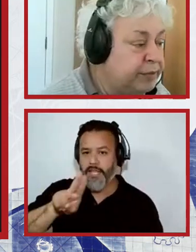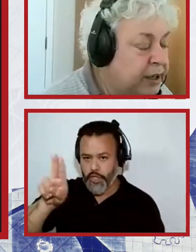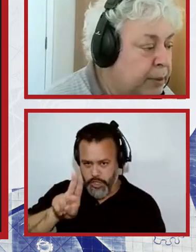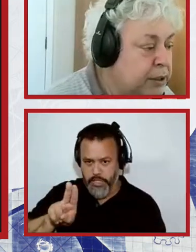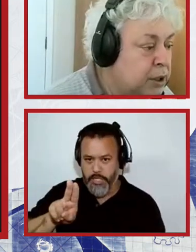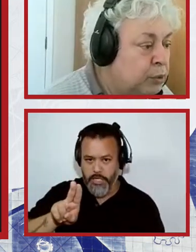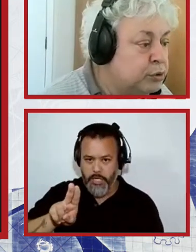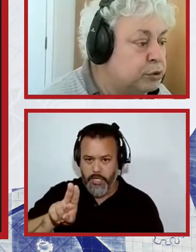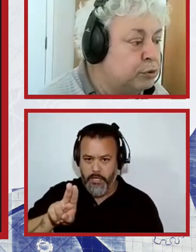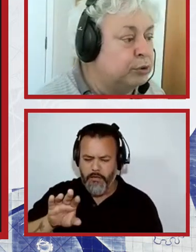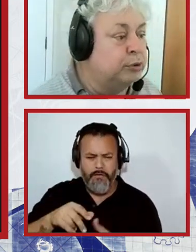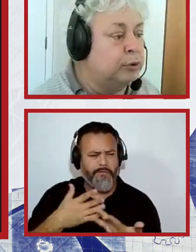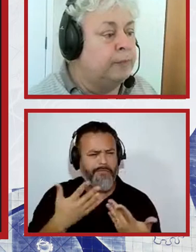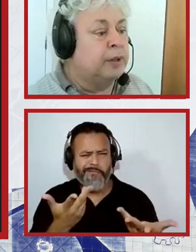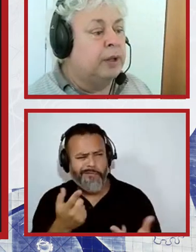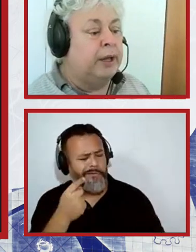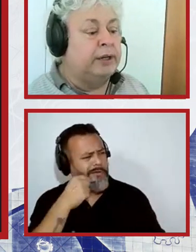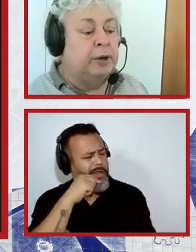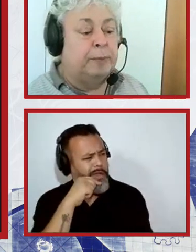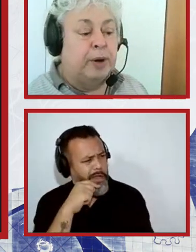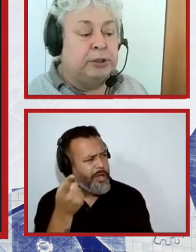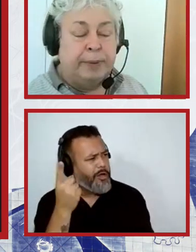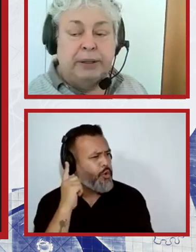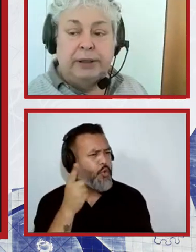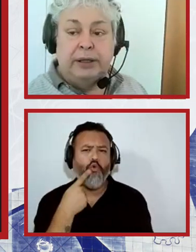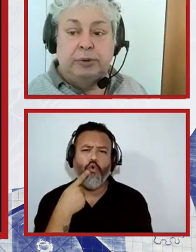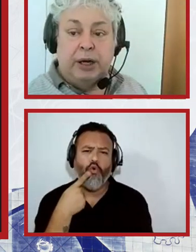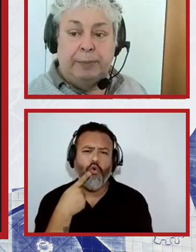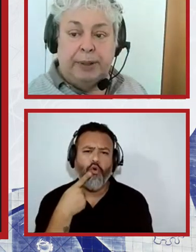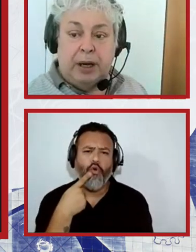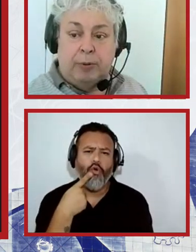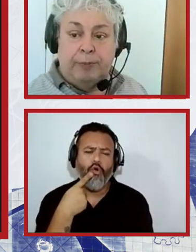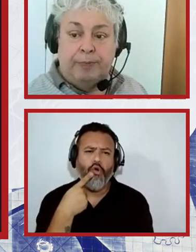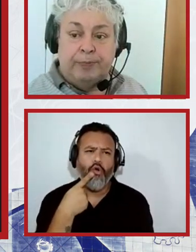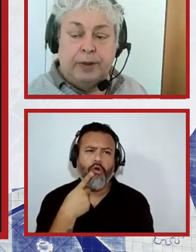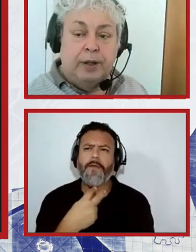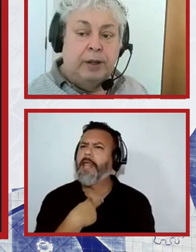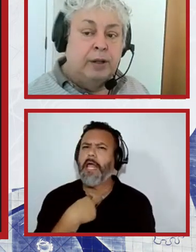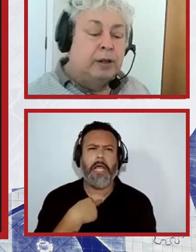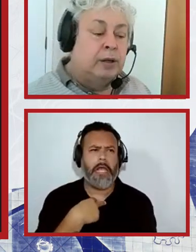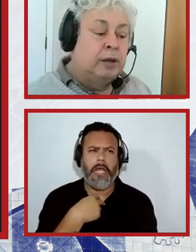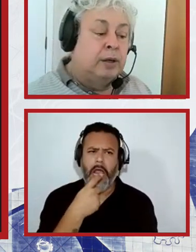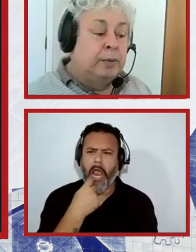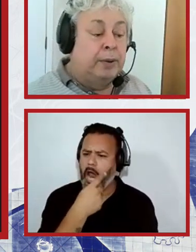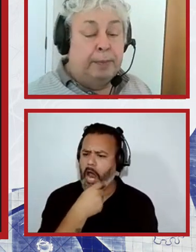pessoas perguntam assim, vem cá, mas o surdo, ele não pode aprender leitura labial?